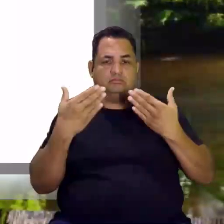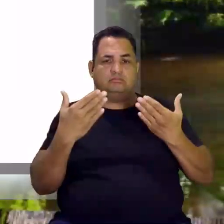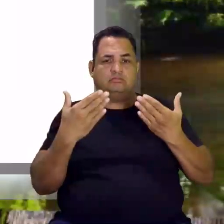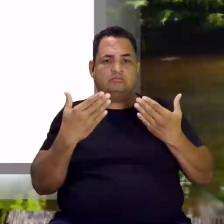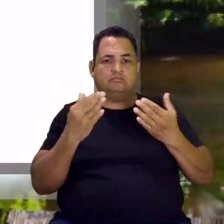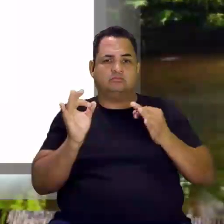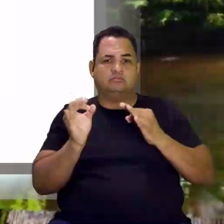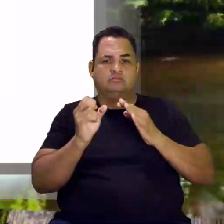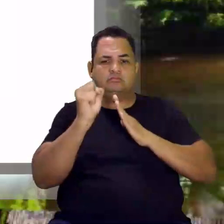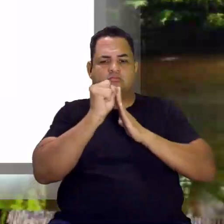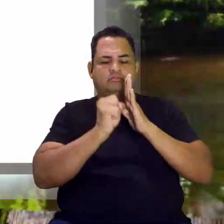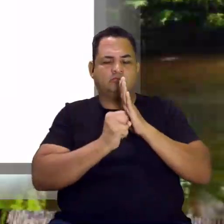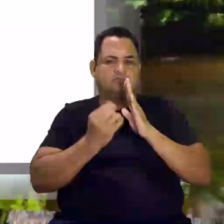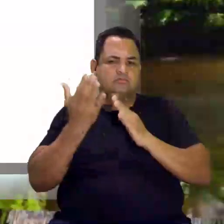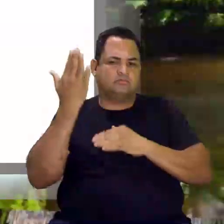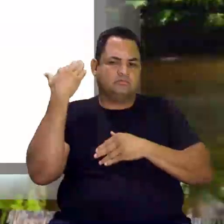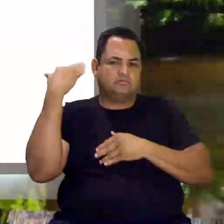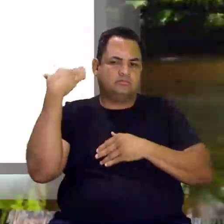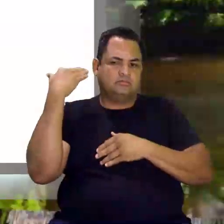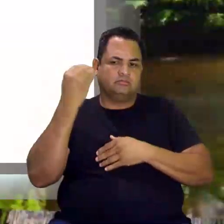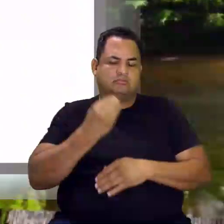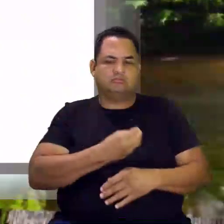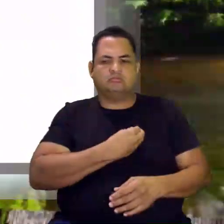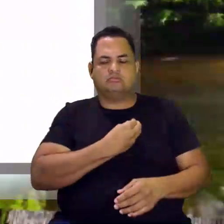em séculos atrás,